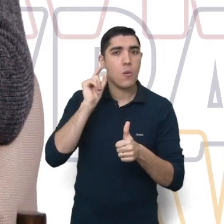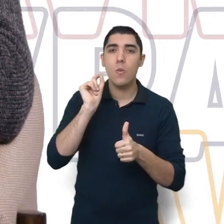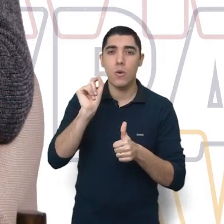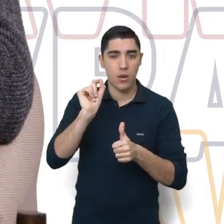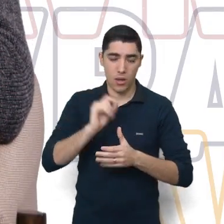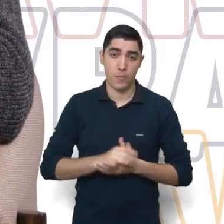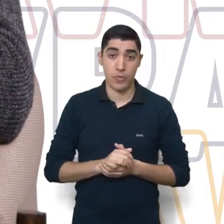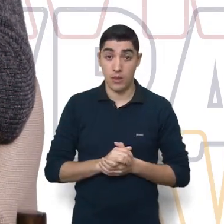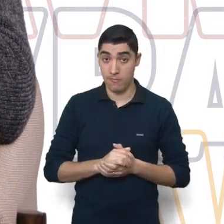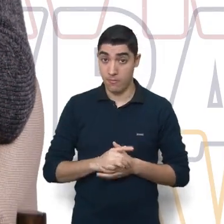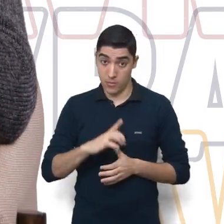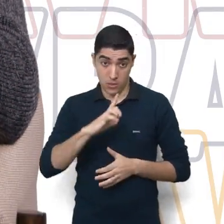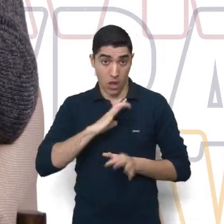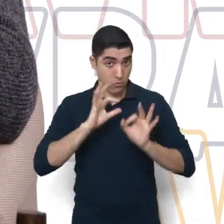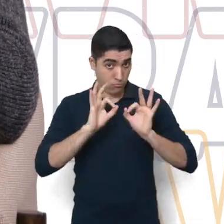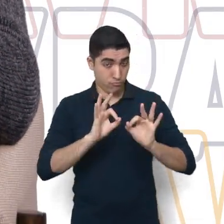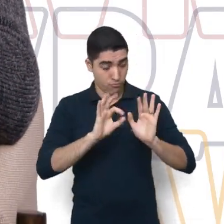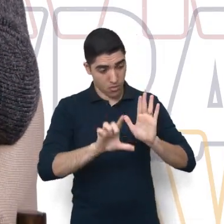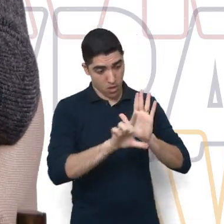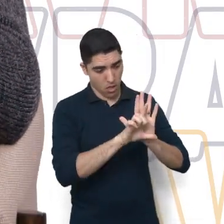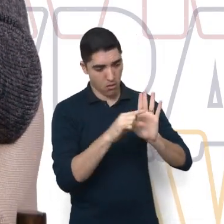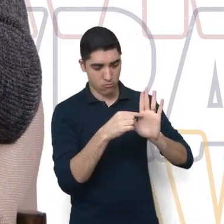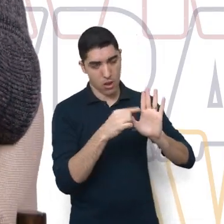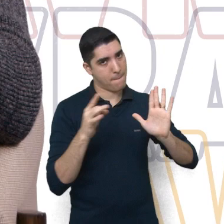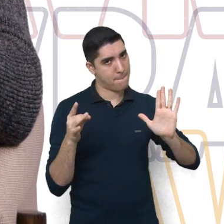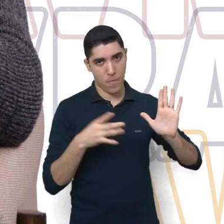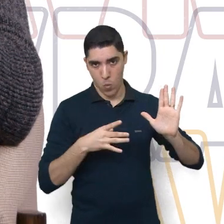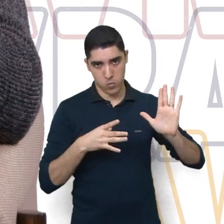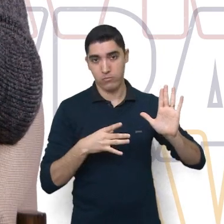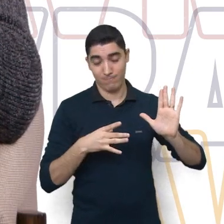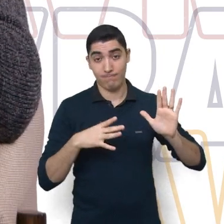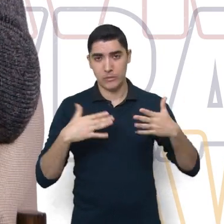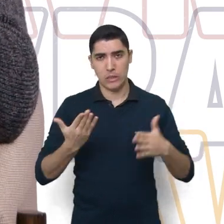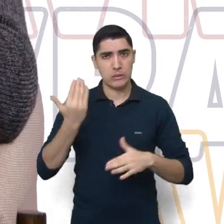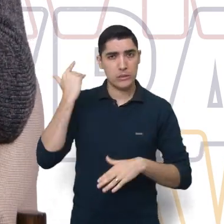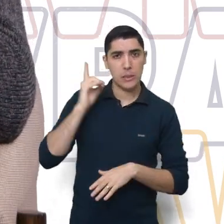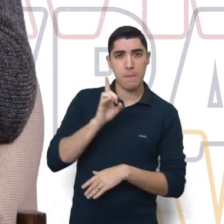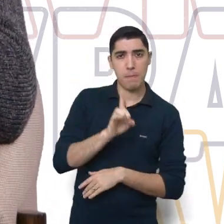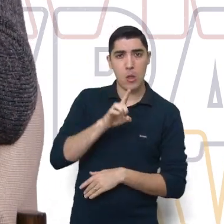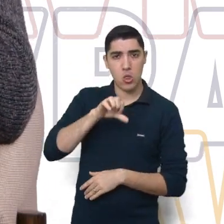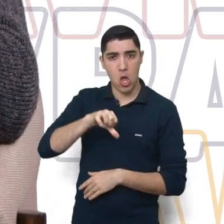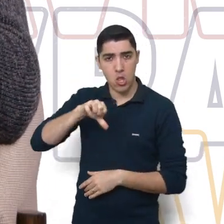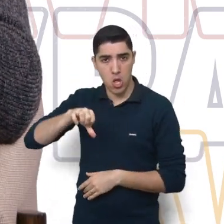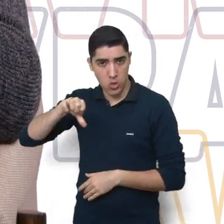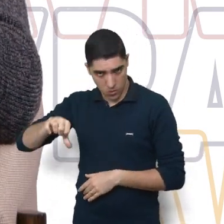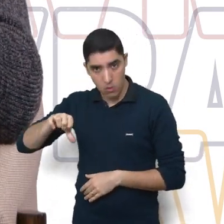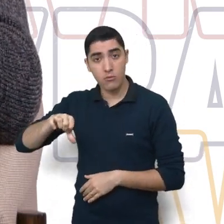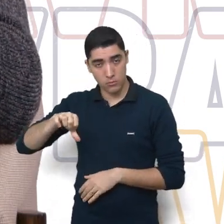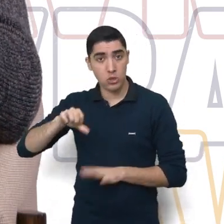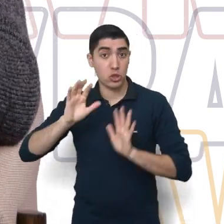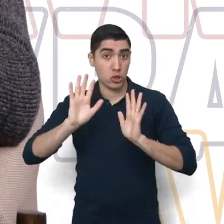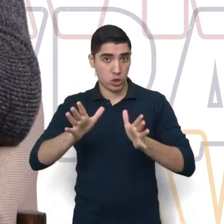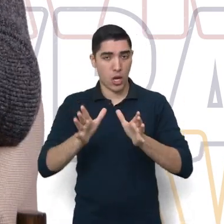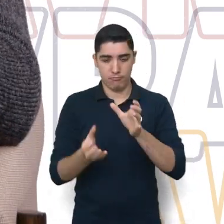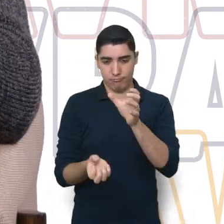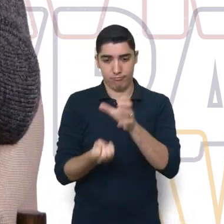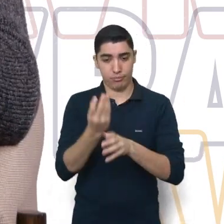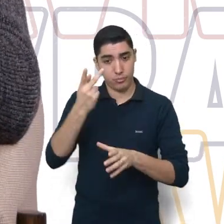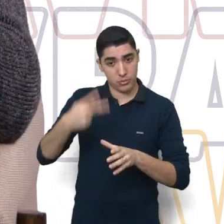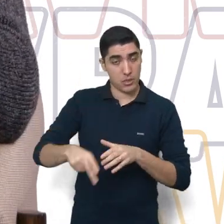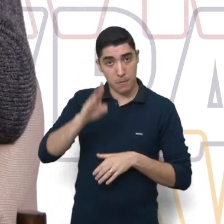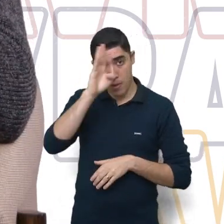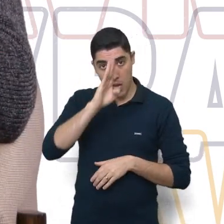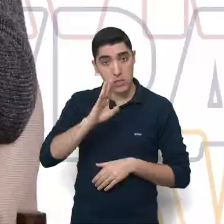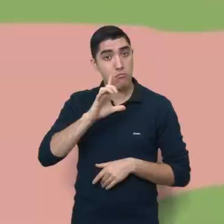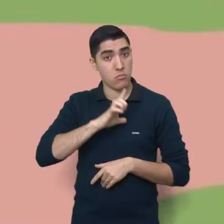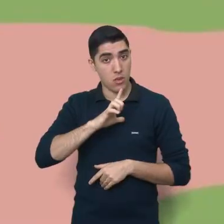existe uma legislação acho que é isso é importante aí dizer que desde de 1999 foi instituído no Brasil uma